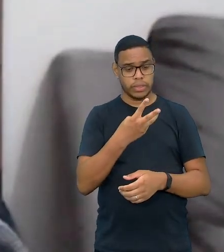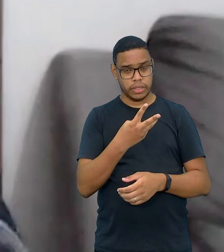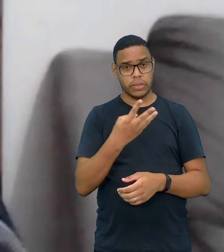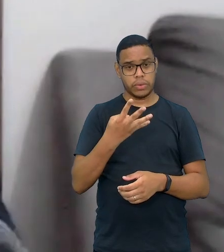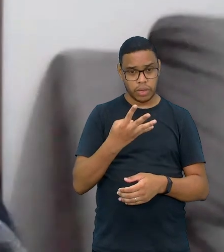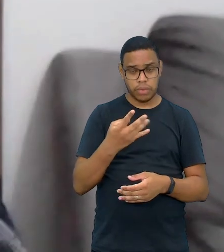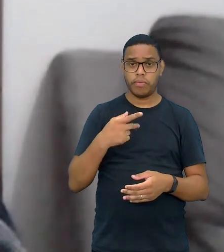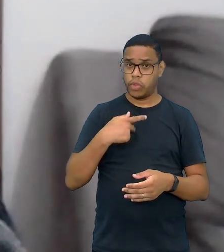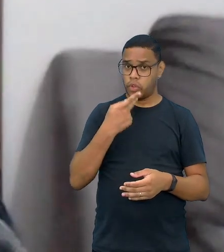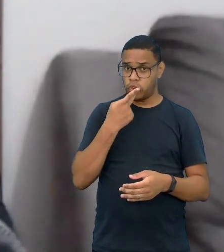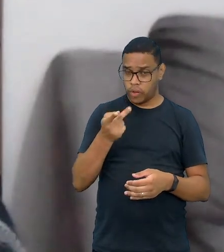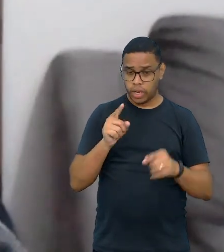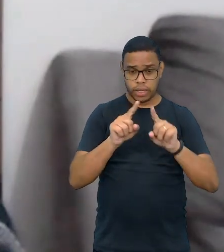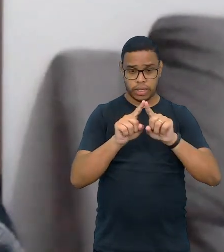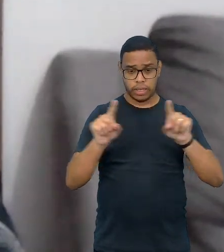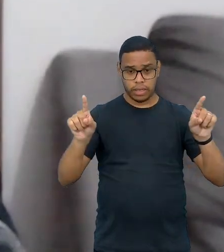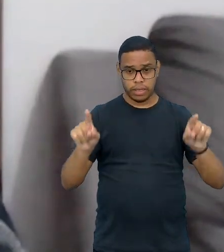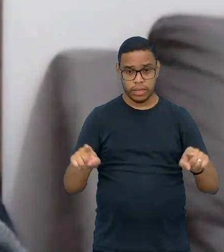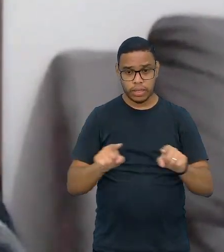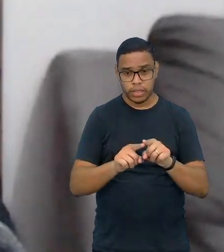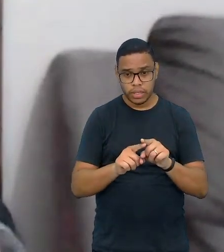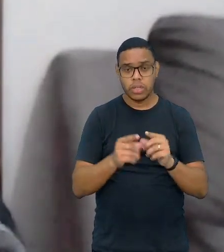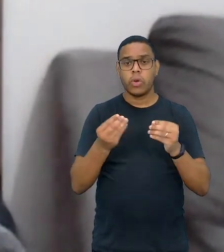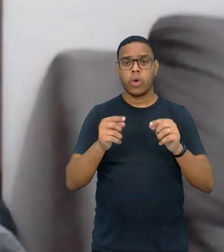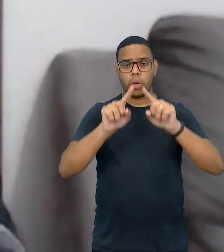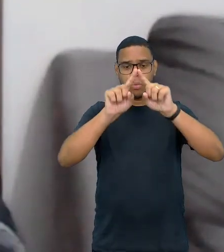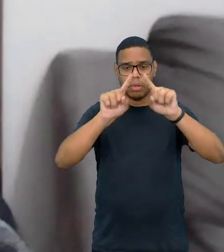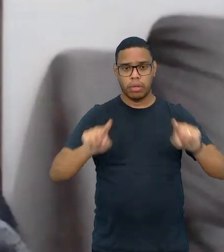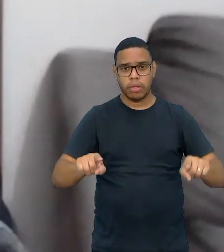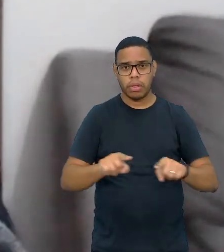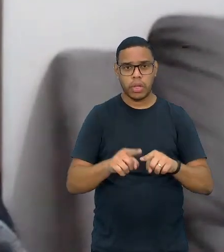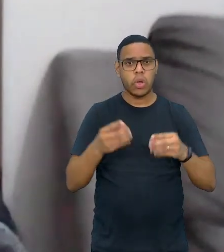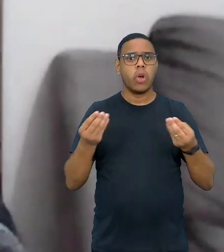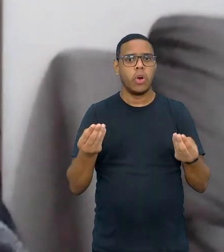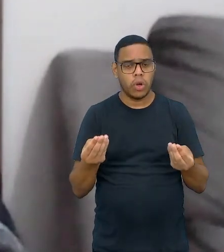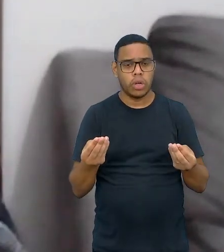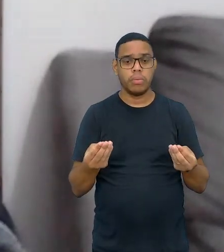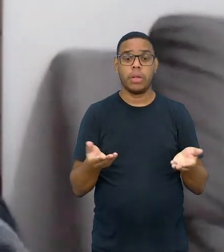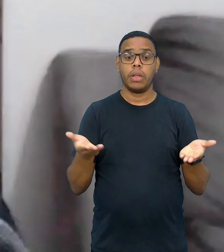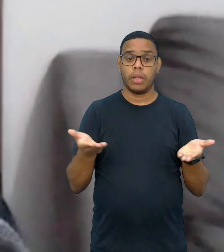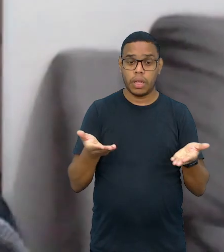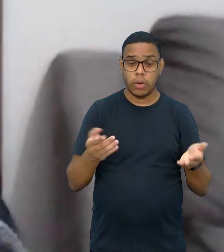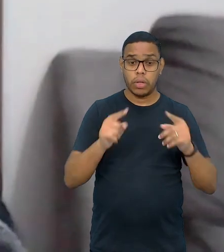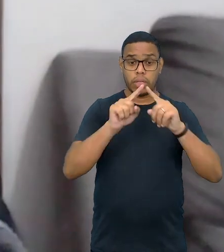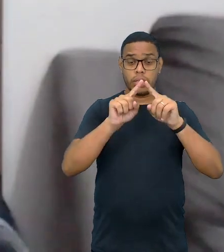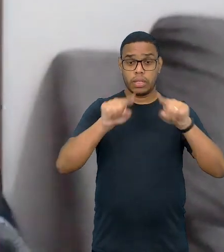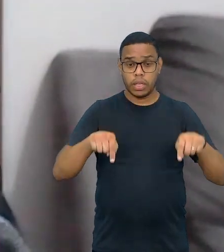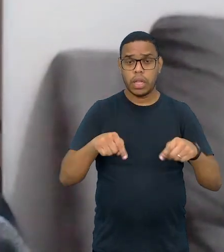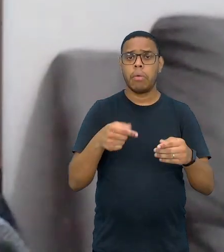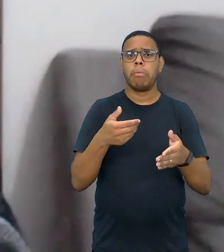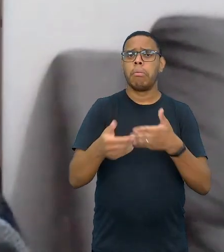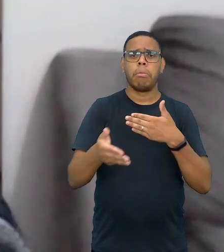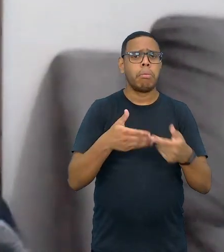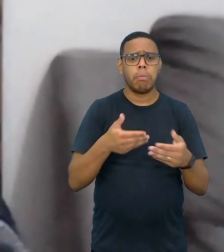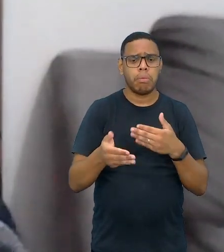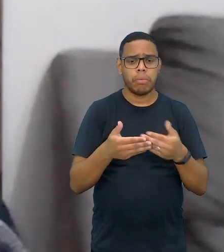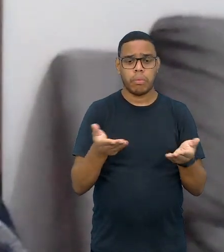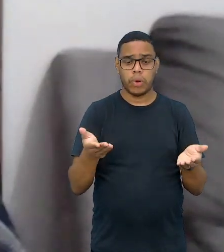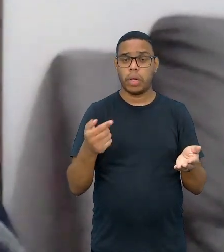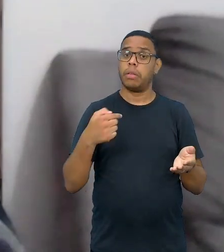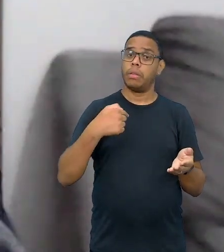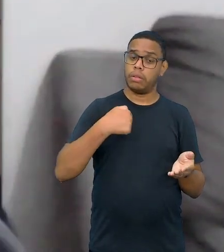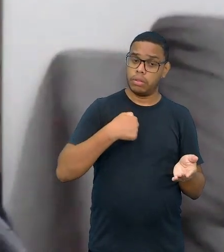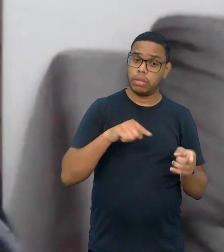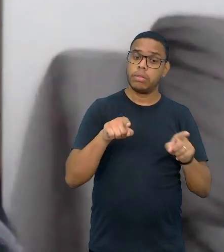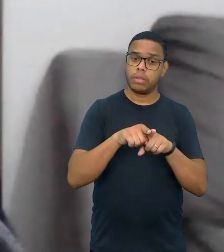triângulo retângulo, né, das especificidades do triângulo retângulo. Agora eu falo de triângulos quaisquer. Então, aí é onde eu